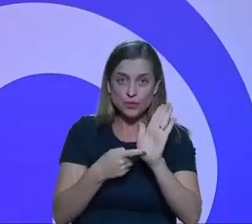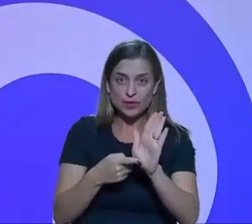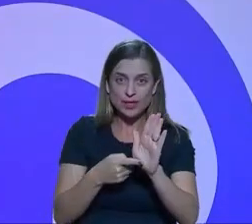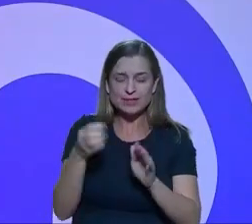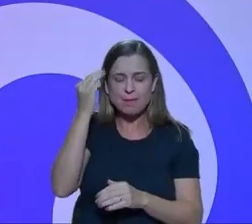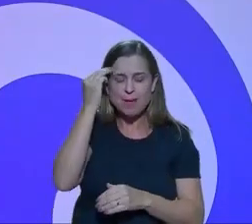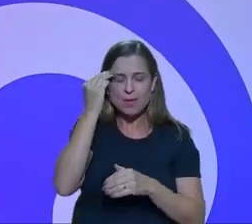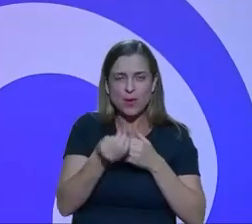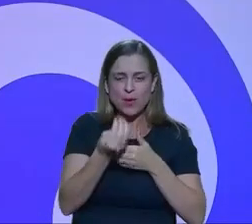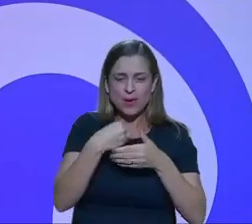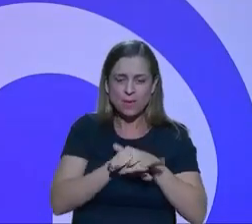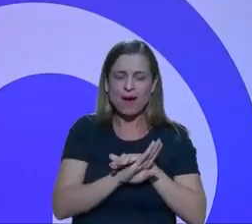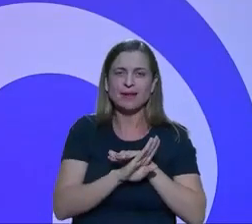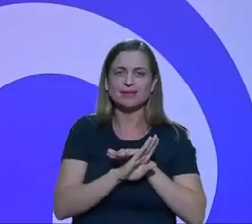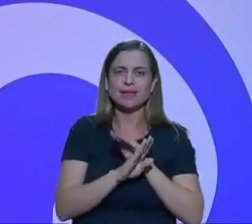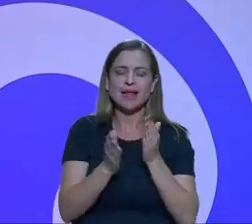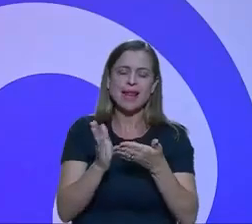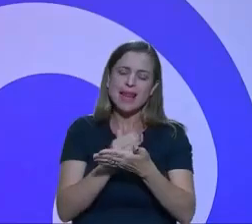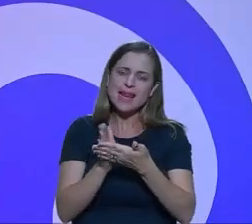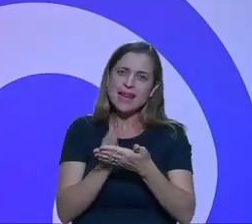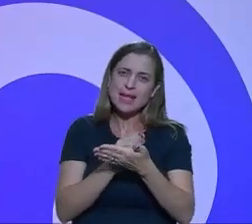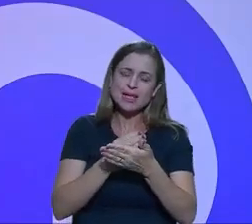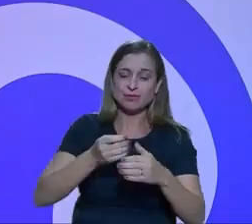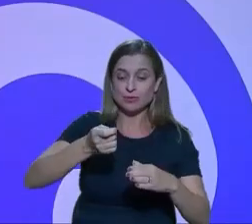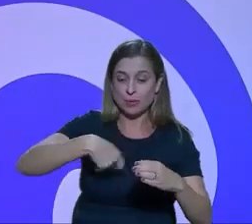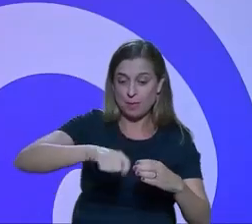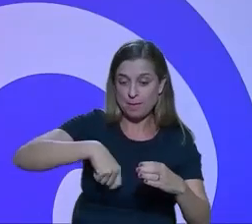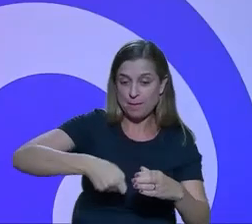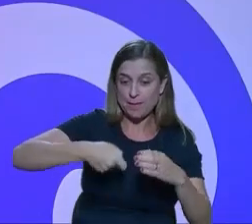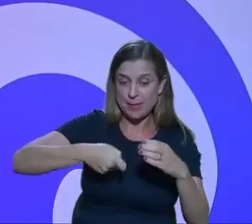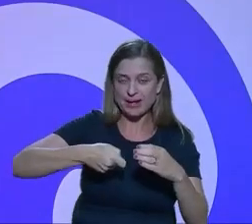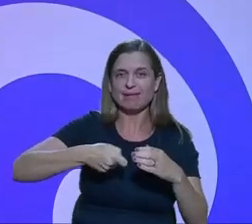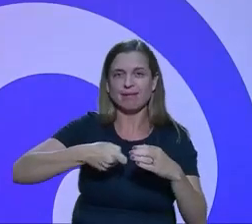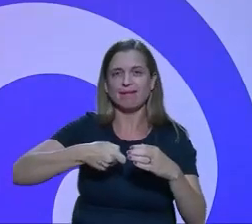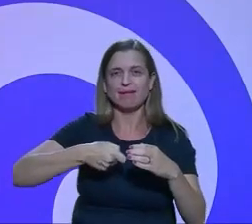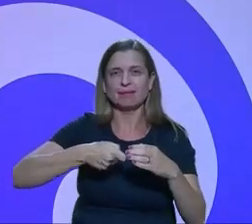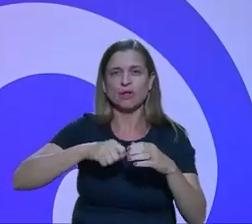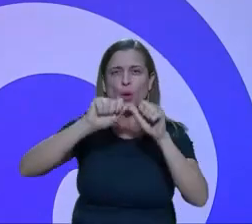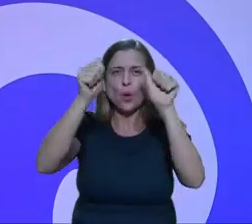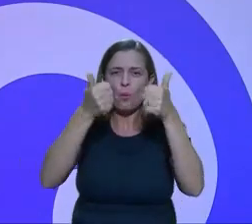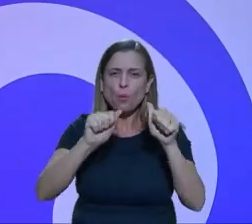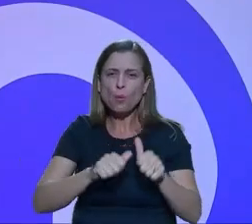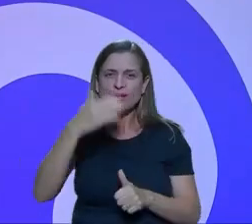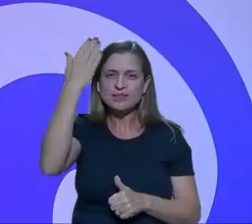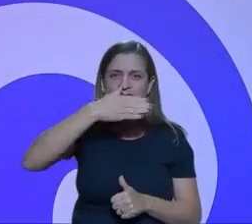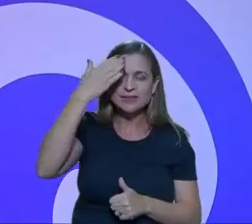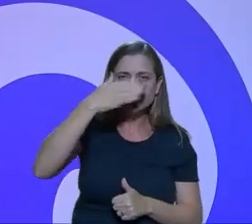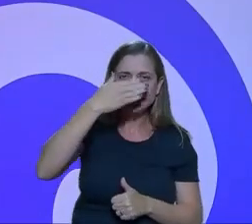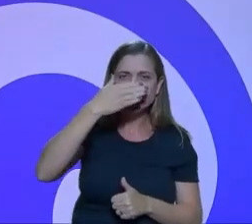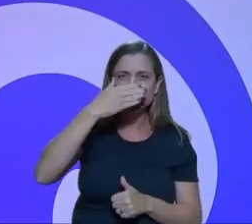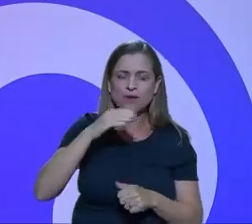guarda. Entre livros e panelas, ergueu um monumento invisível, feito